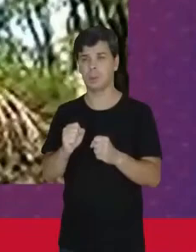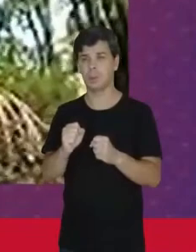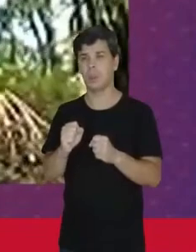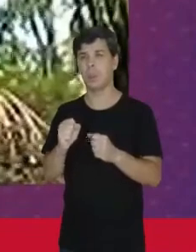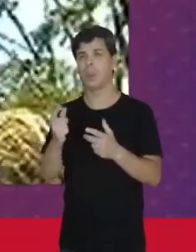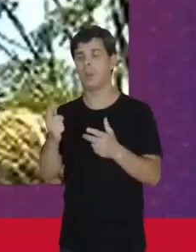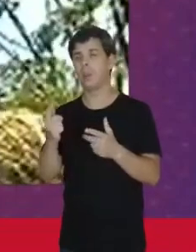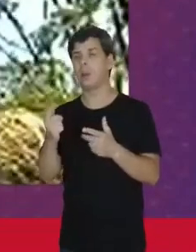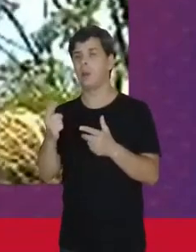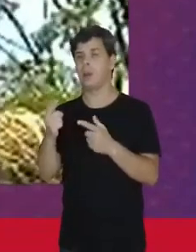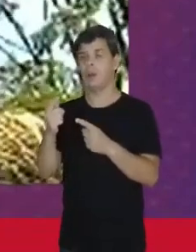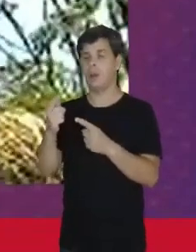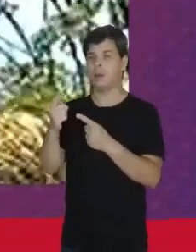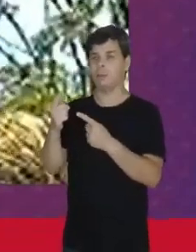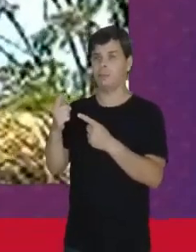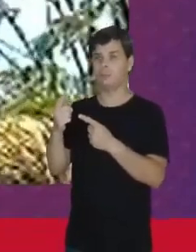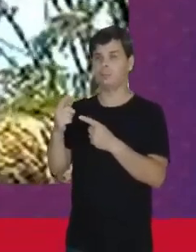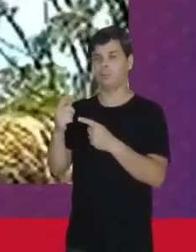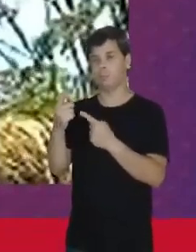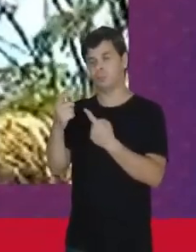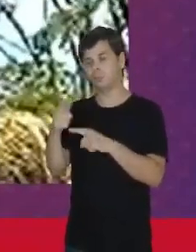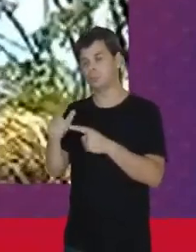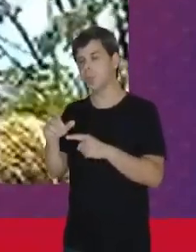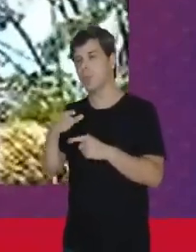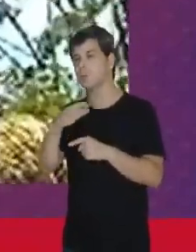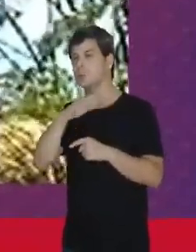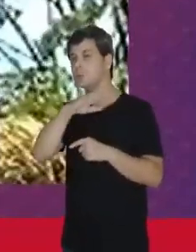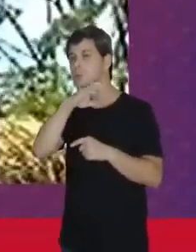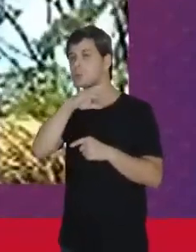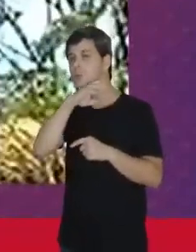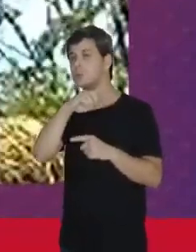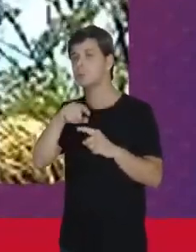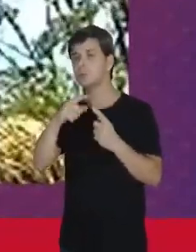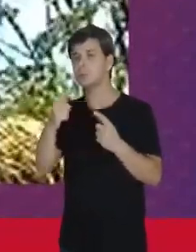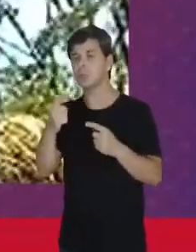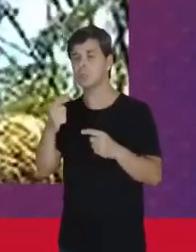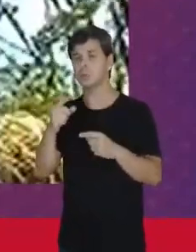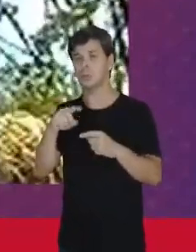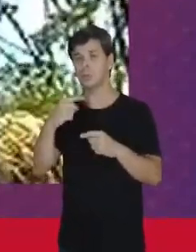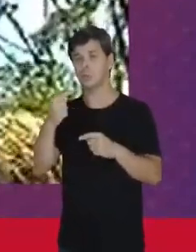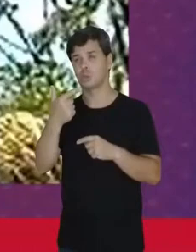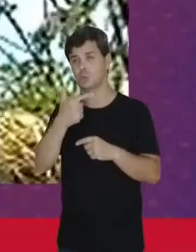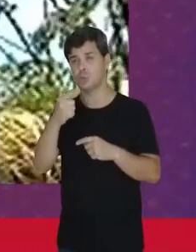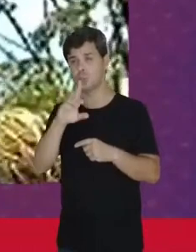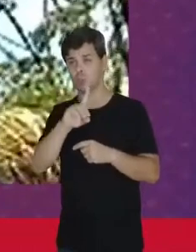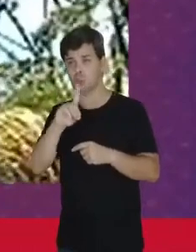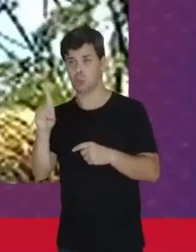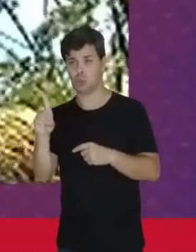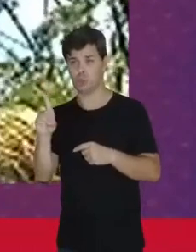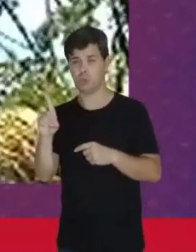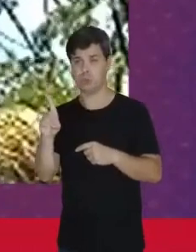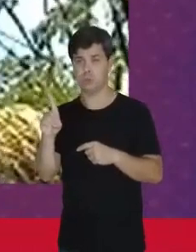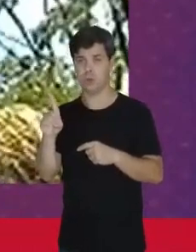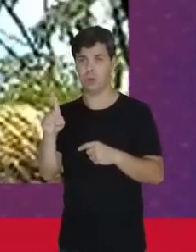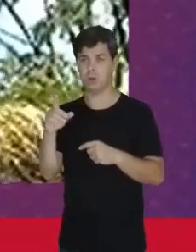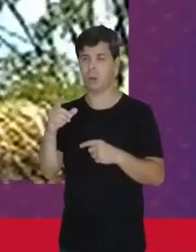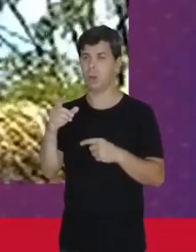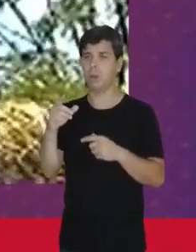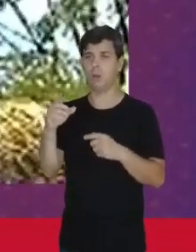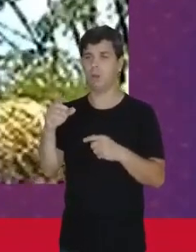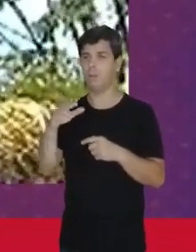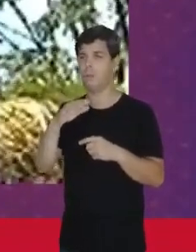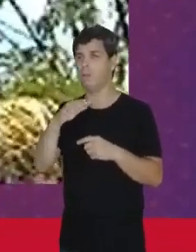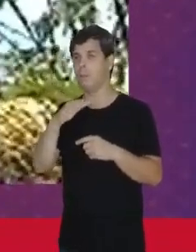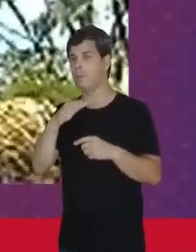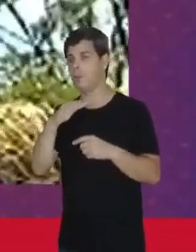prejudicar os animais. E daí, depois de 2 dias, já caiu a vaca e